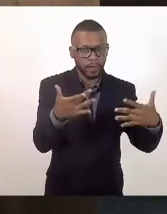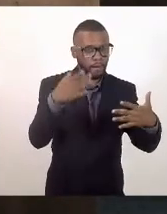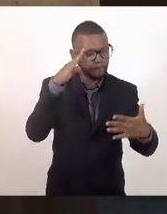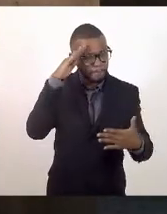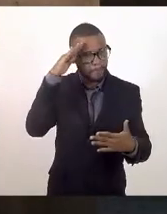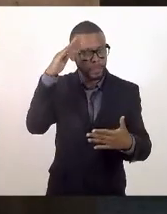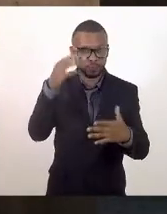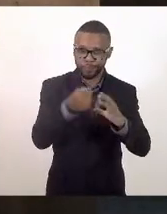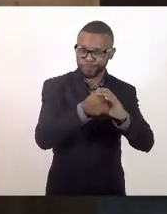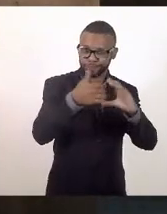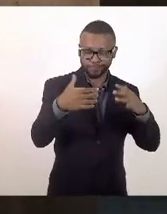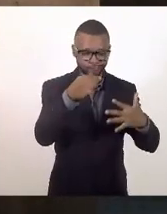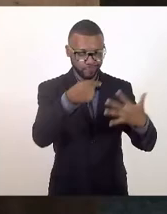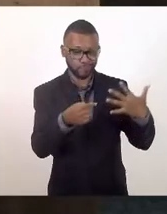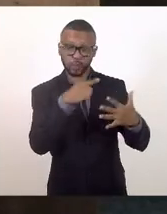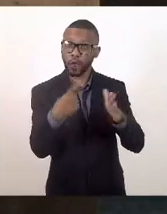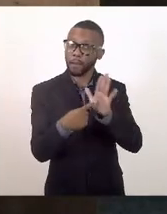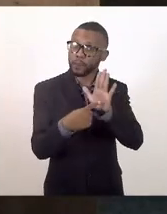apresentamos o projeto de lei